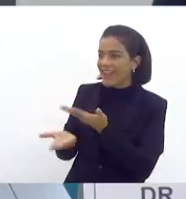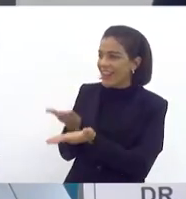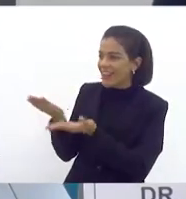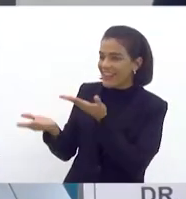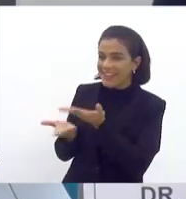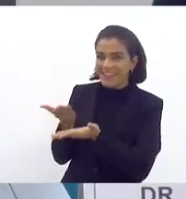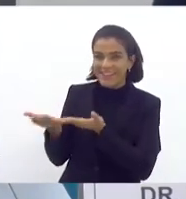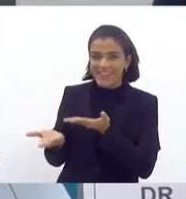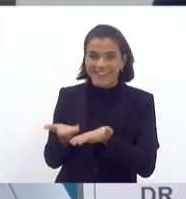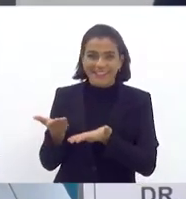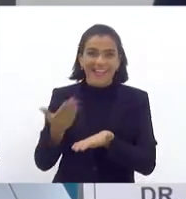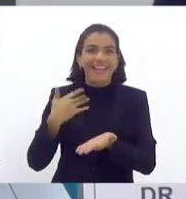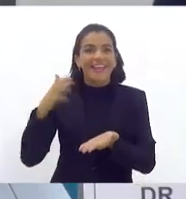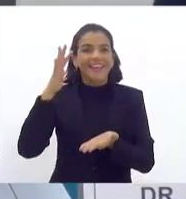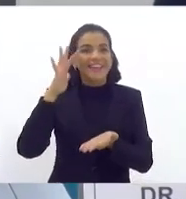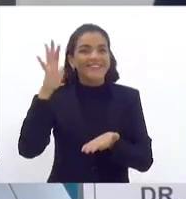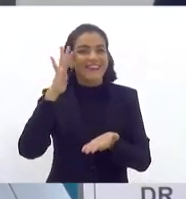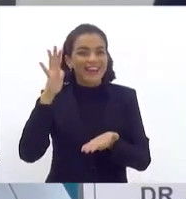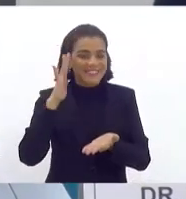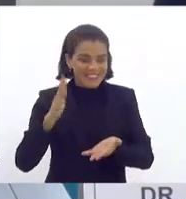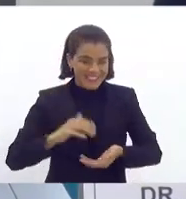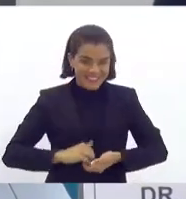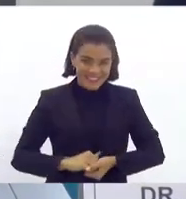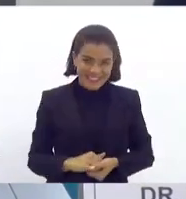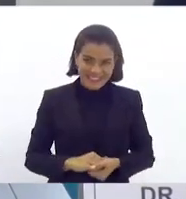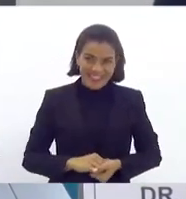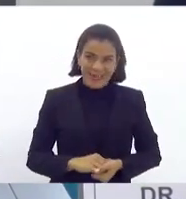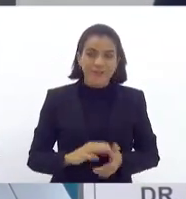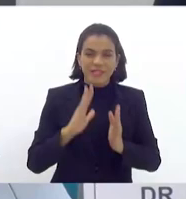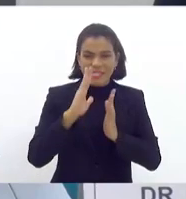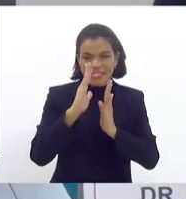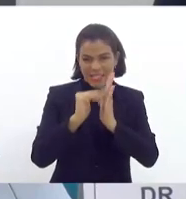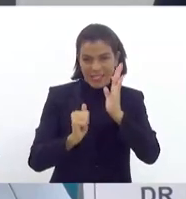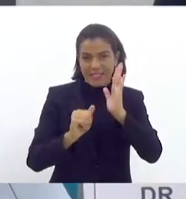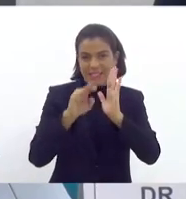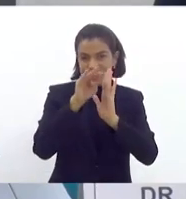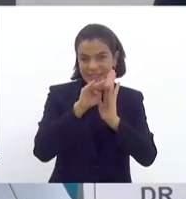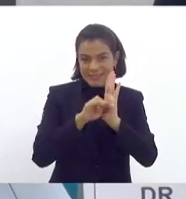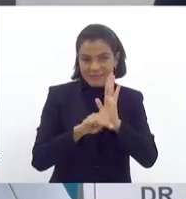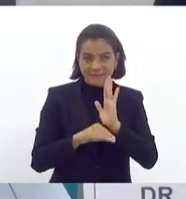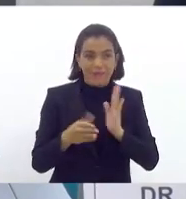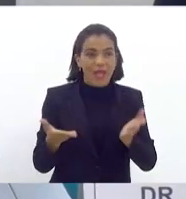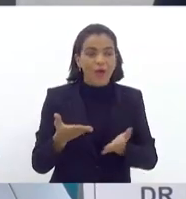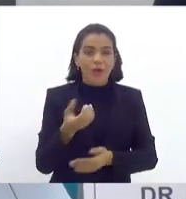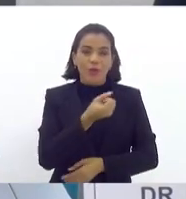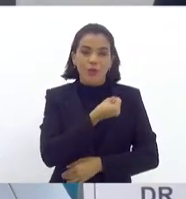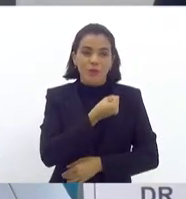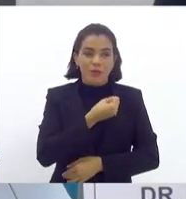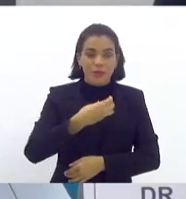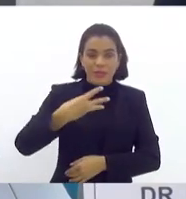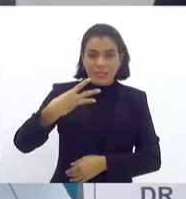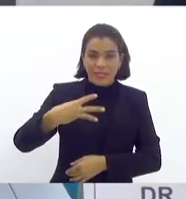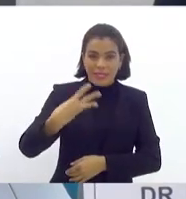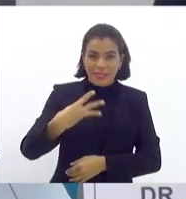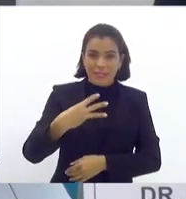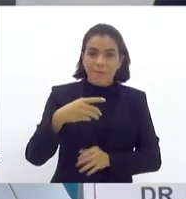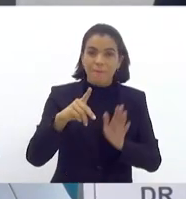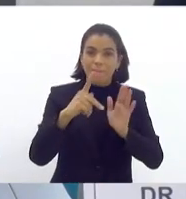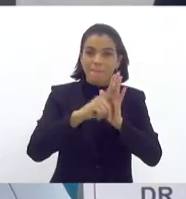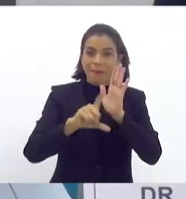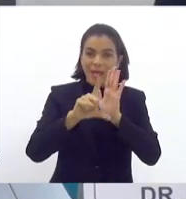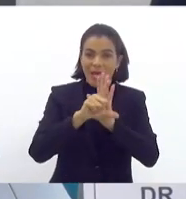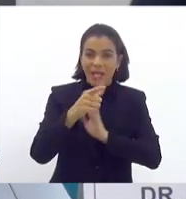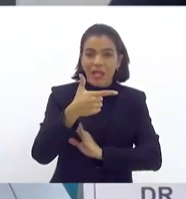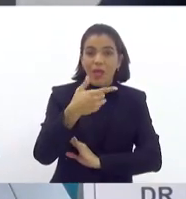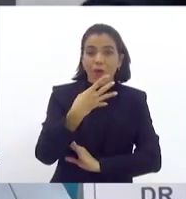então tá retirado de pauta. Imagina se não tivesse sido extinto. Tá retirado de pauta. Passo então ao item 3 da pauta. É o PL 469